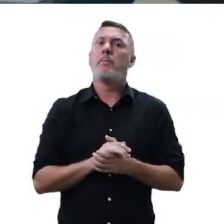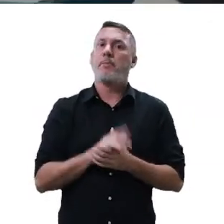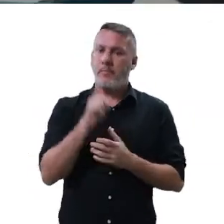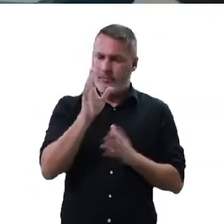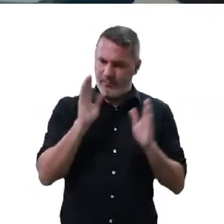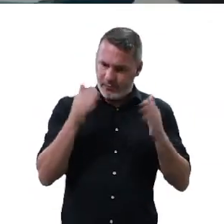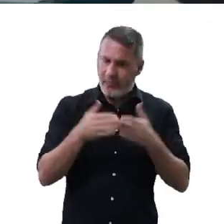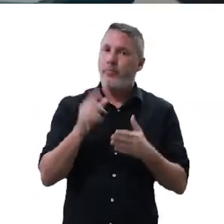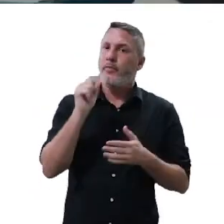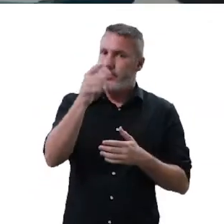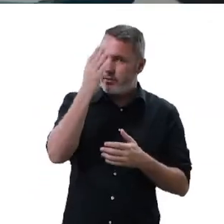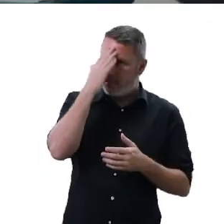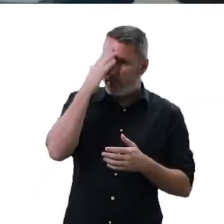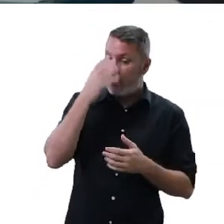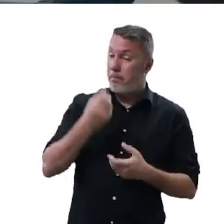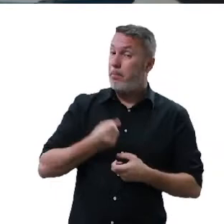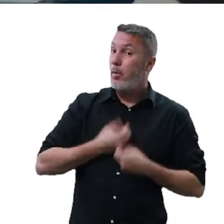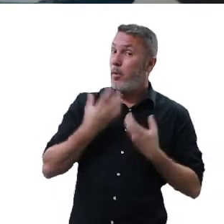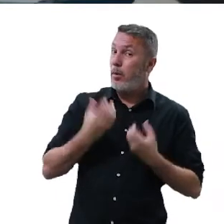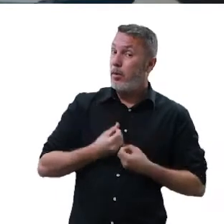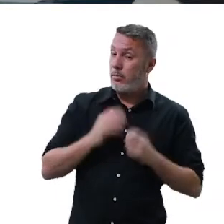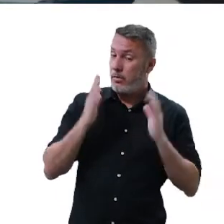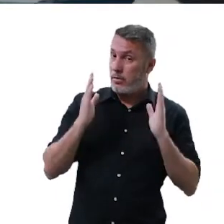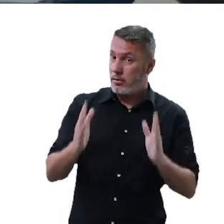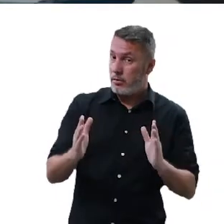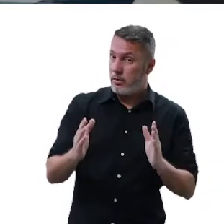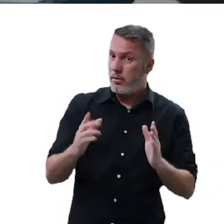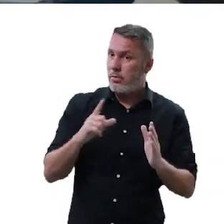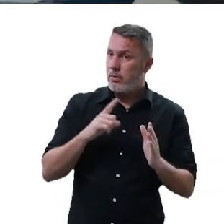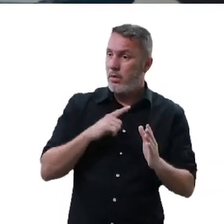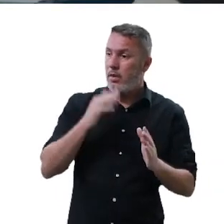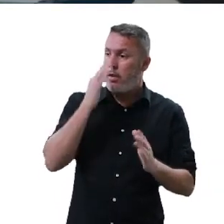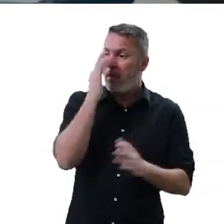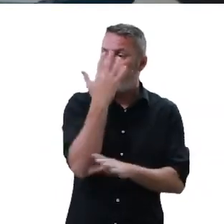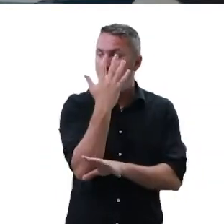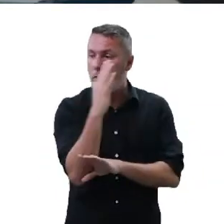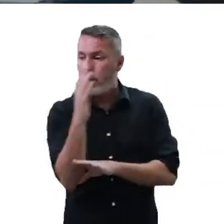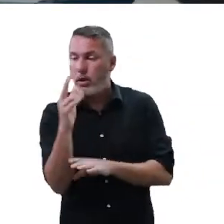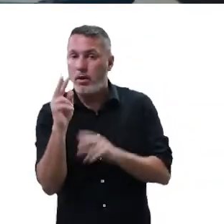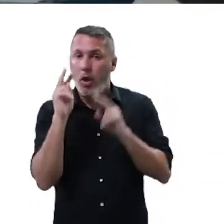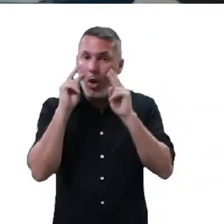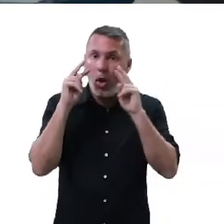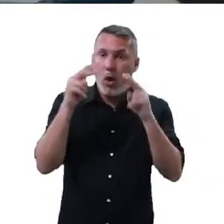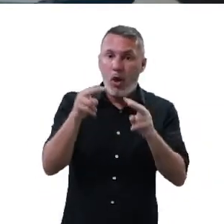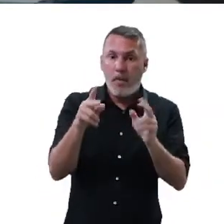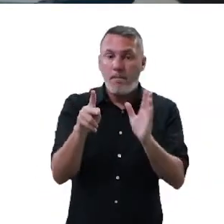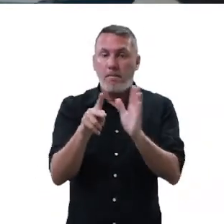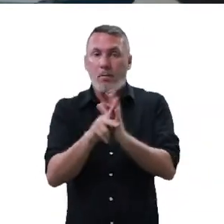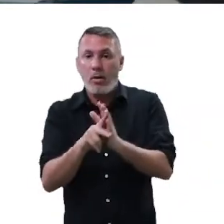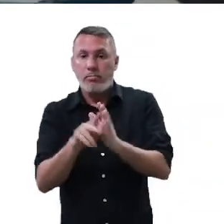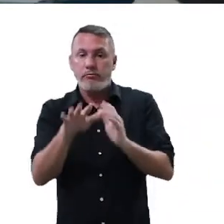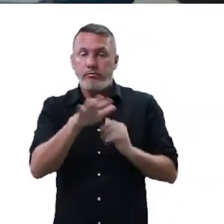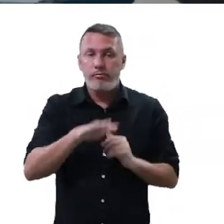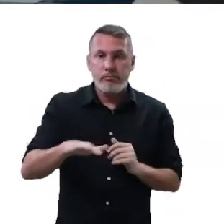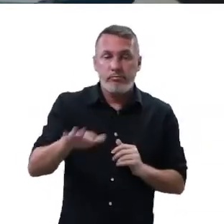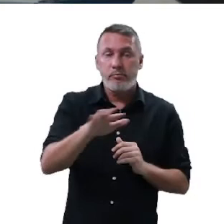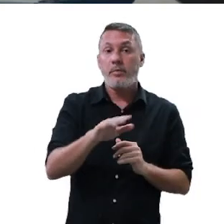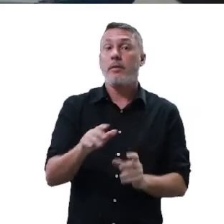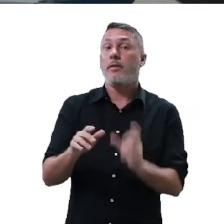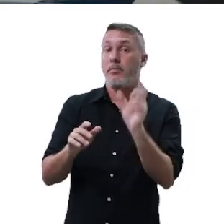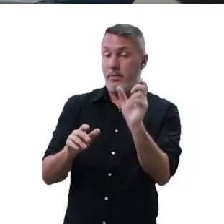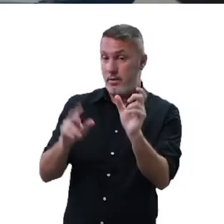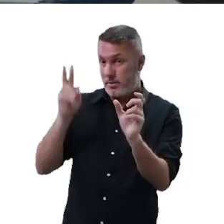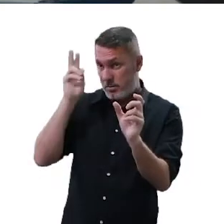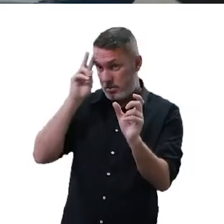Especificamente, literalmente, aí o poema do Mário Quintana está falando desse encanto pela natureza. A palavra natureza,